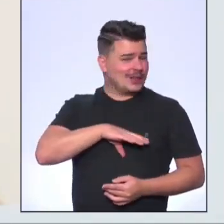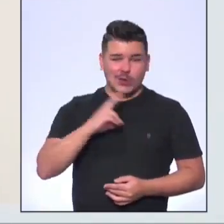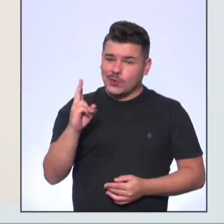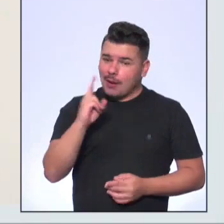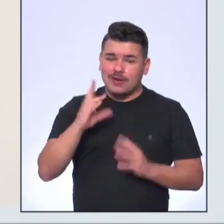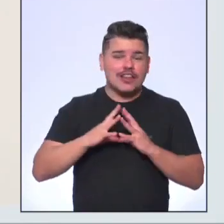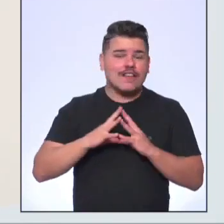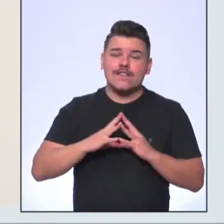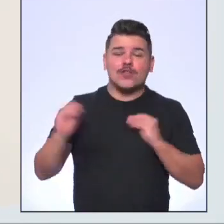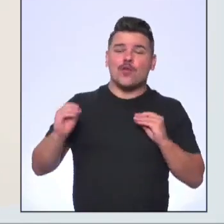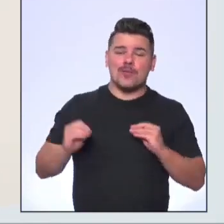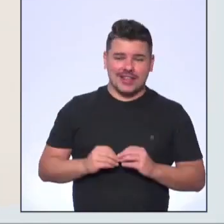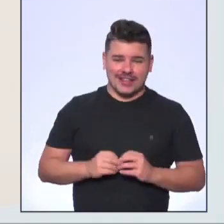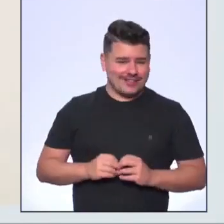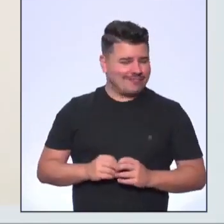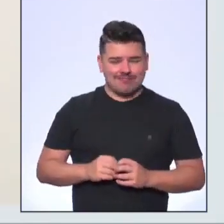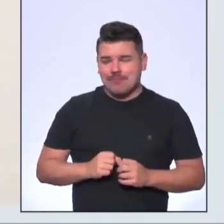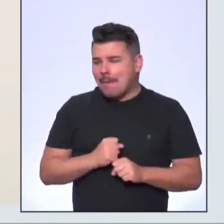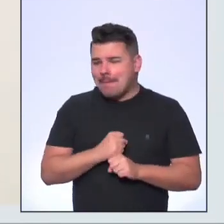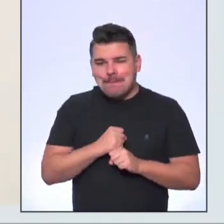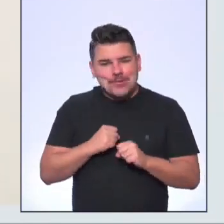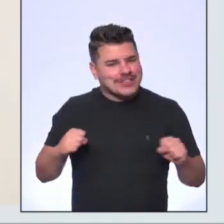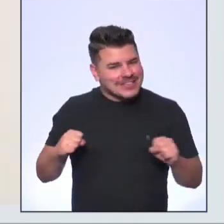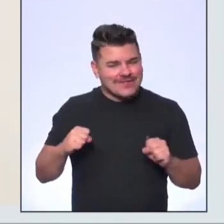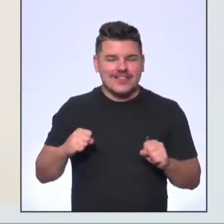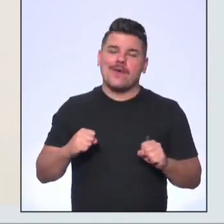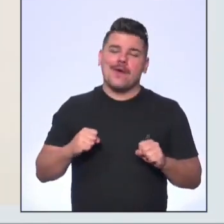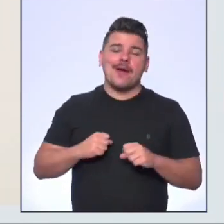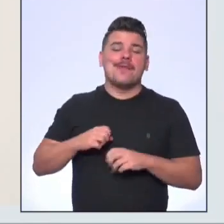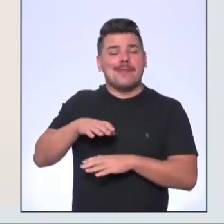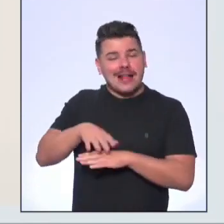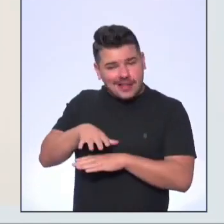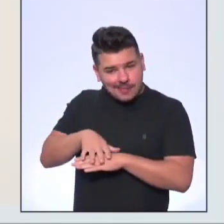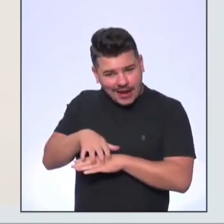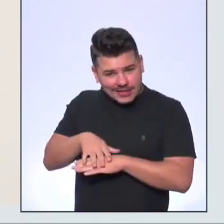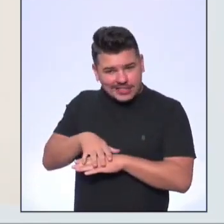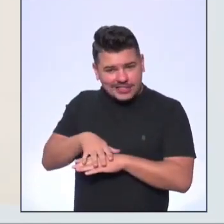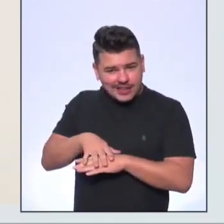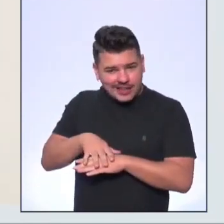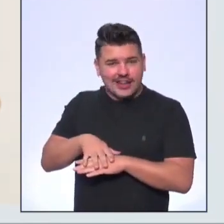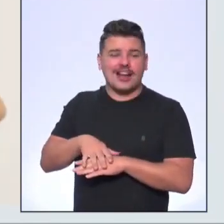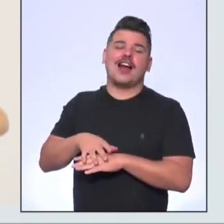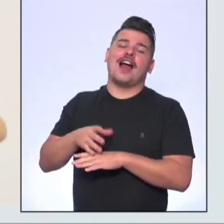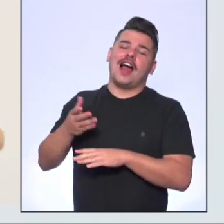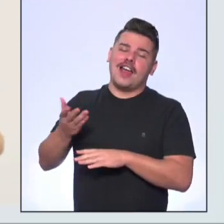jeito nenhum. Você vai fazer matemática, tá? E aí